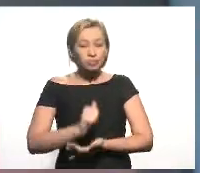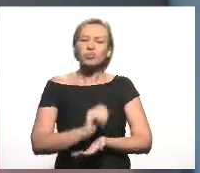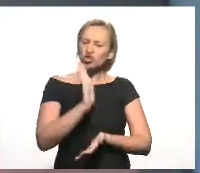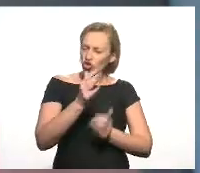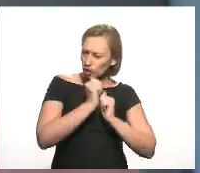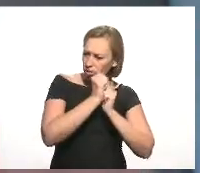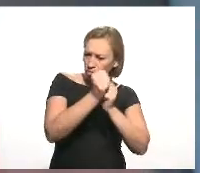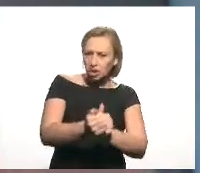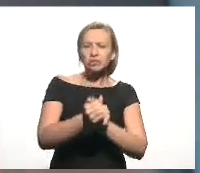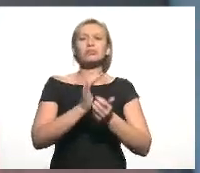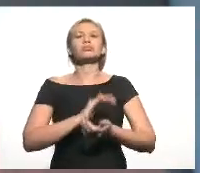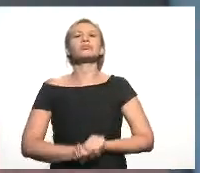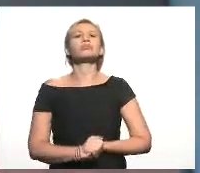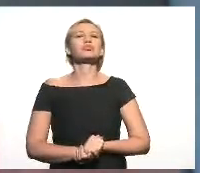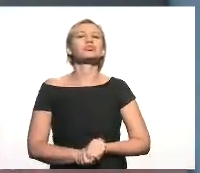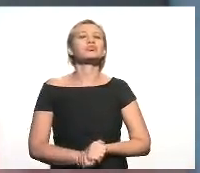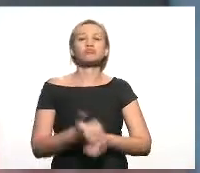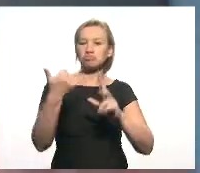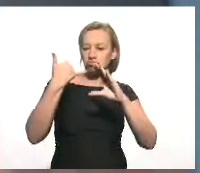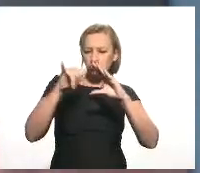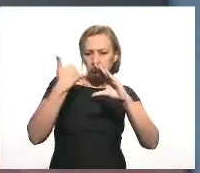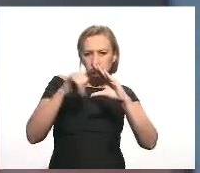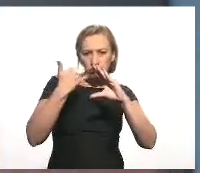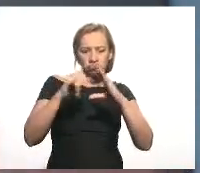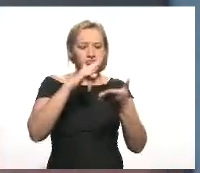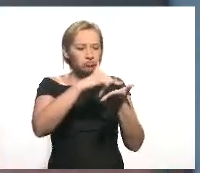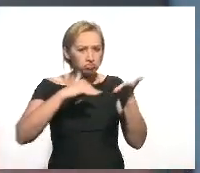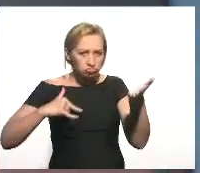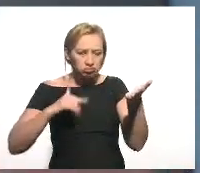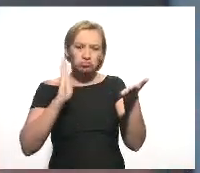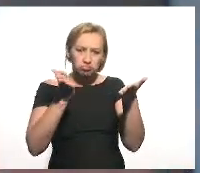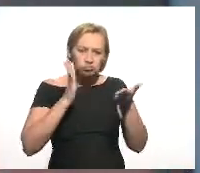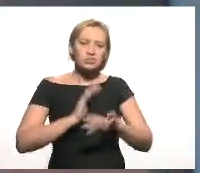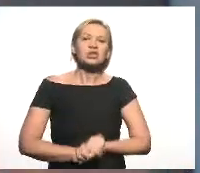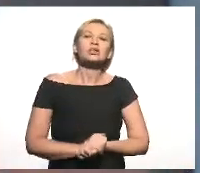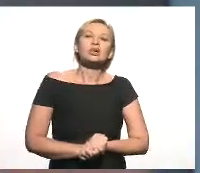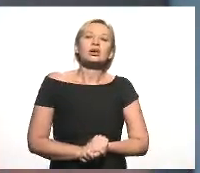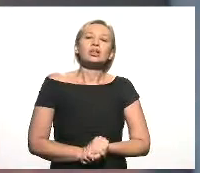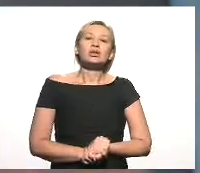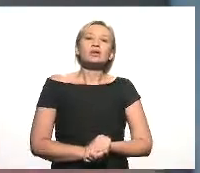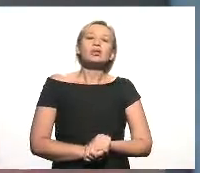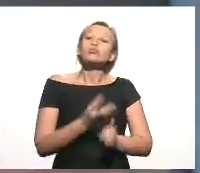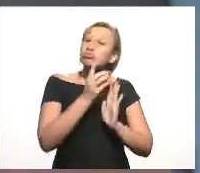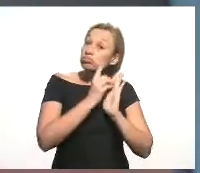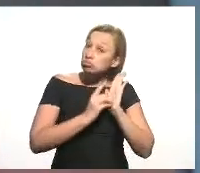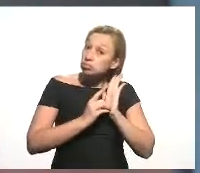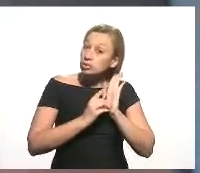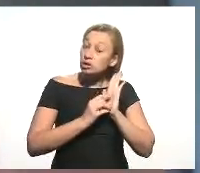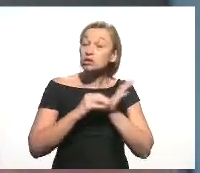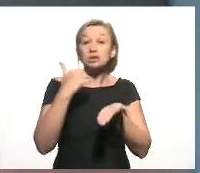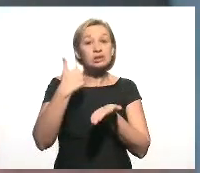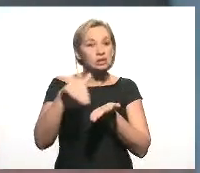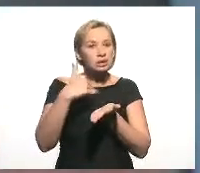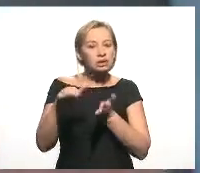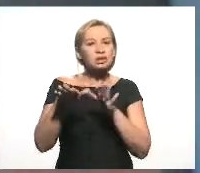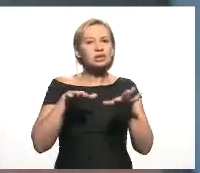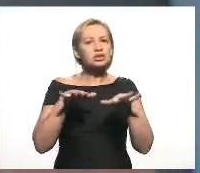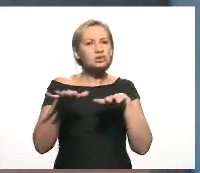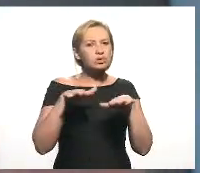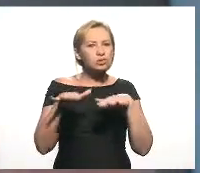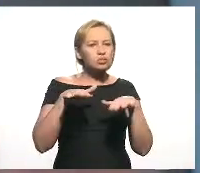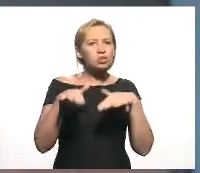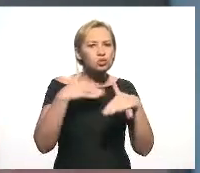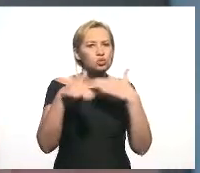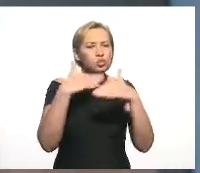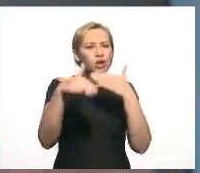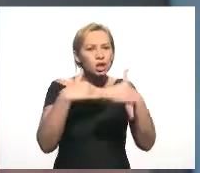encaminhei por WhatsApp a documentação, é o decreto do secretário de Desenvolvimento, Emprego e